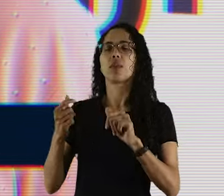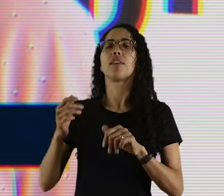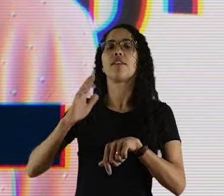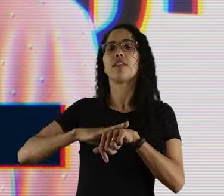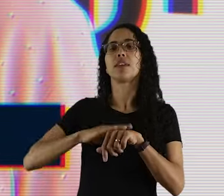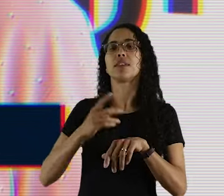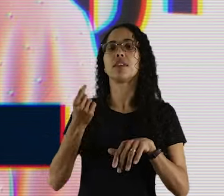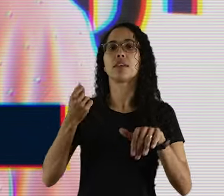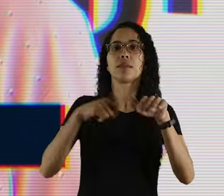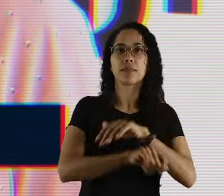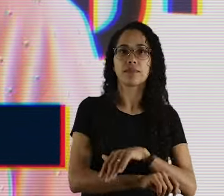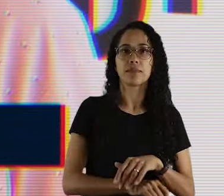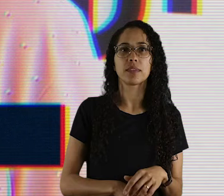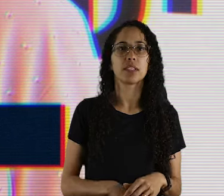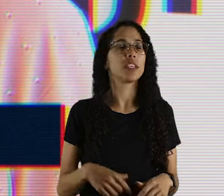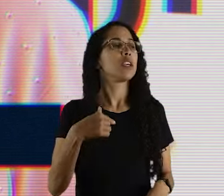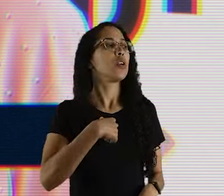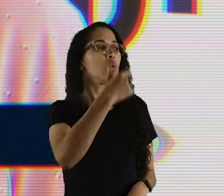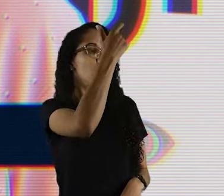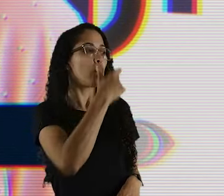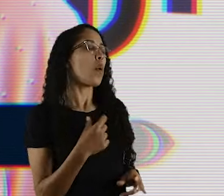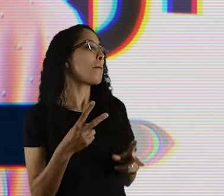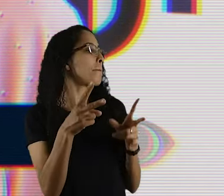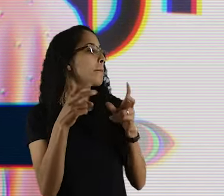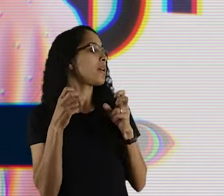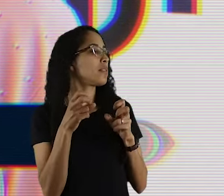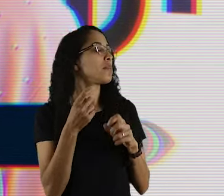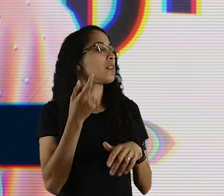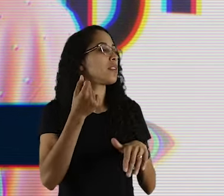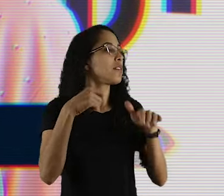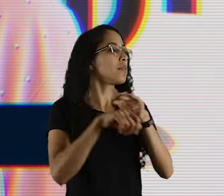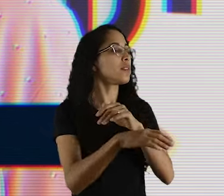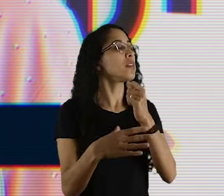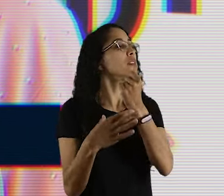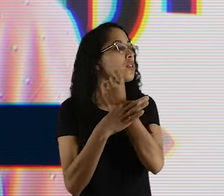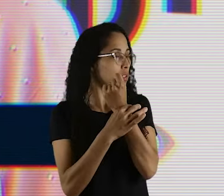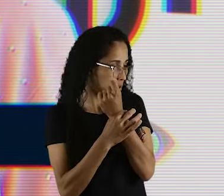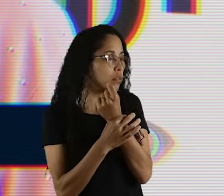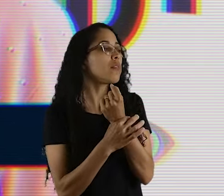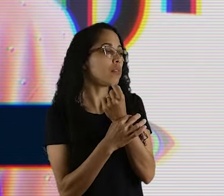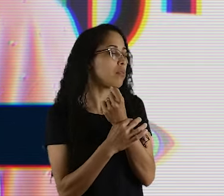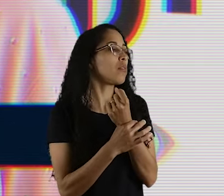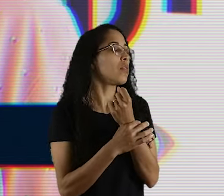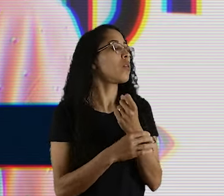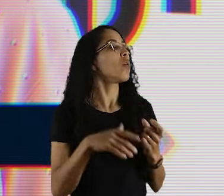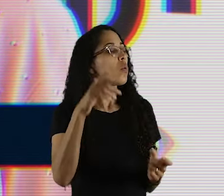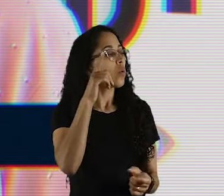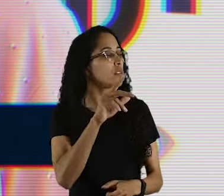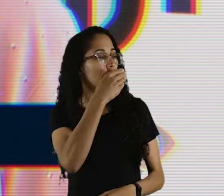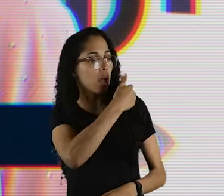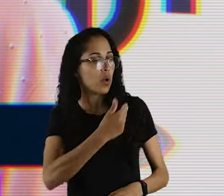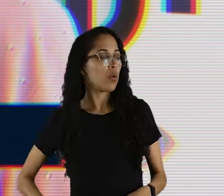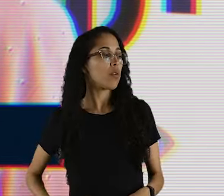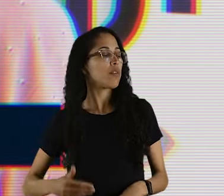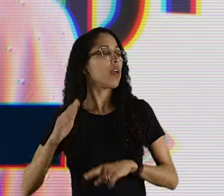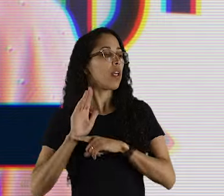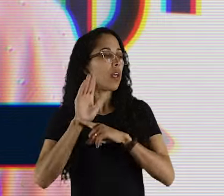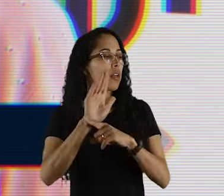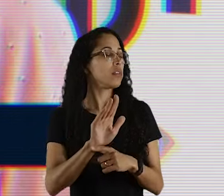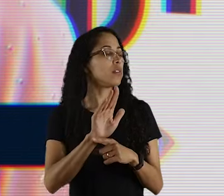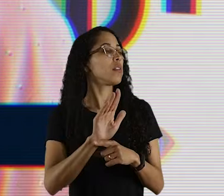só a poupança que existe hoje em dia. Tem outros investimentos seguros, inclusive garantidos pelo governo, e que a gente pode ganhar um